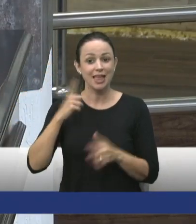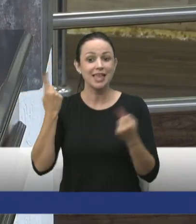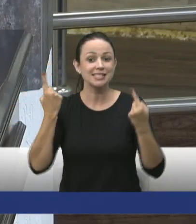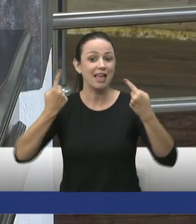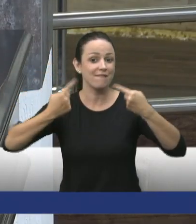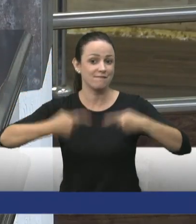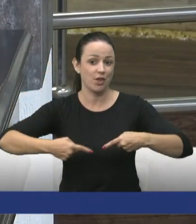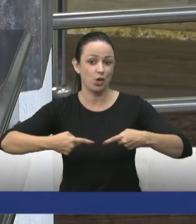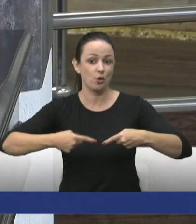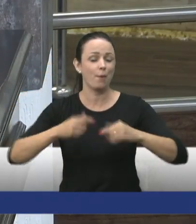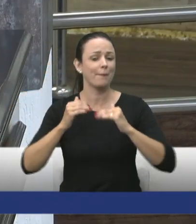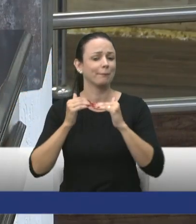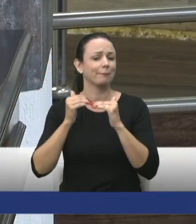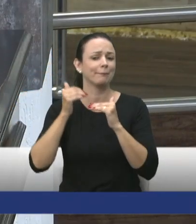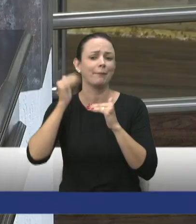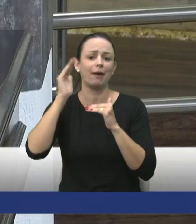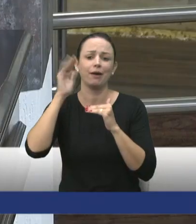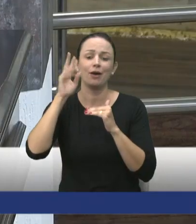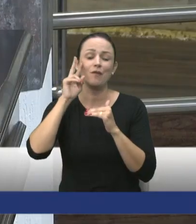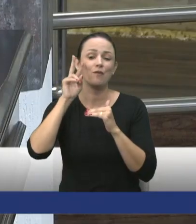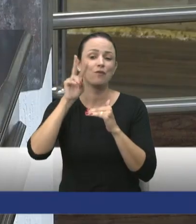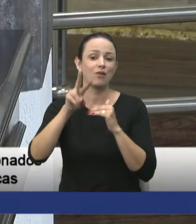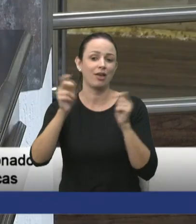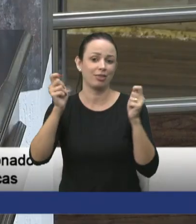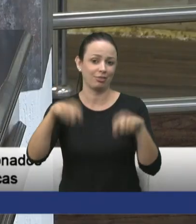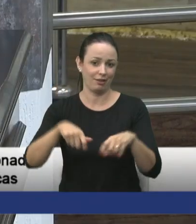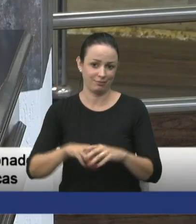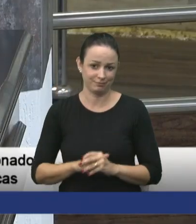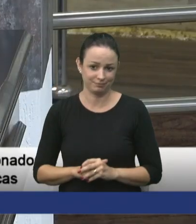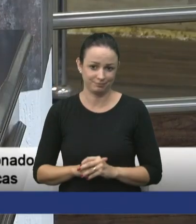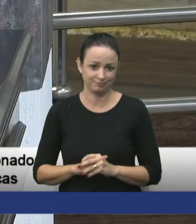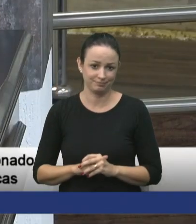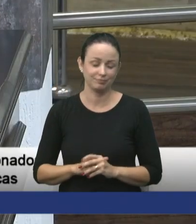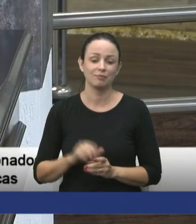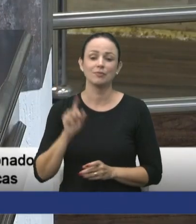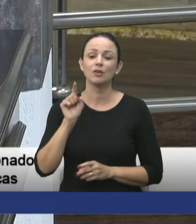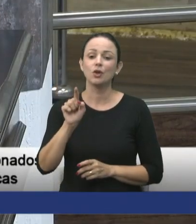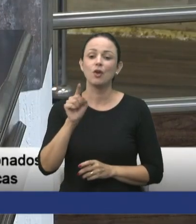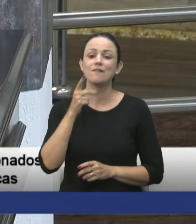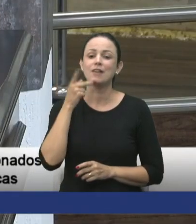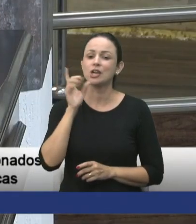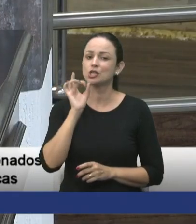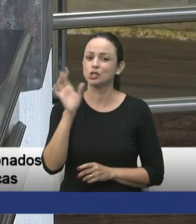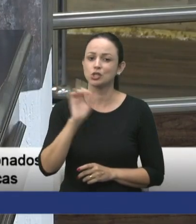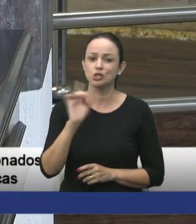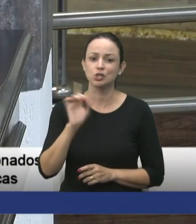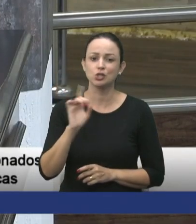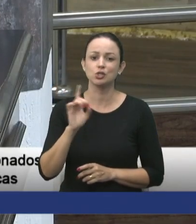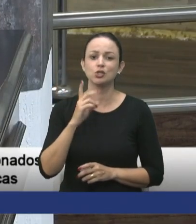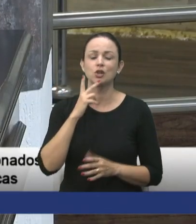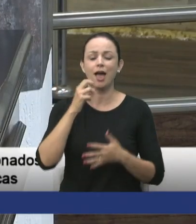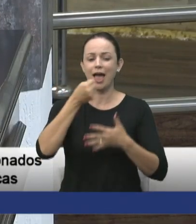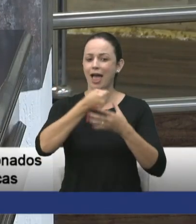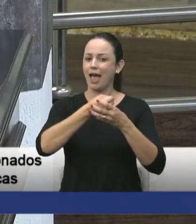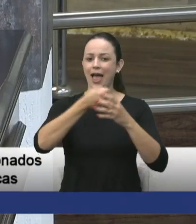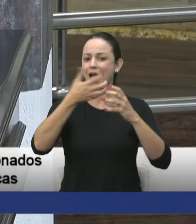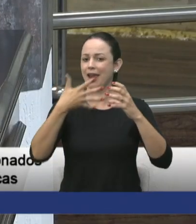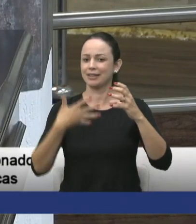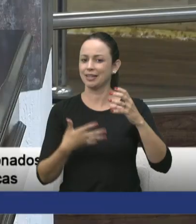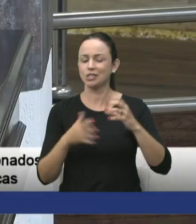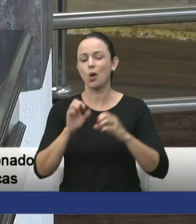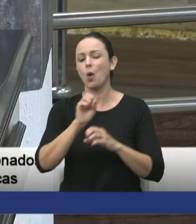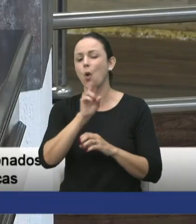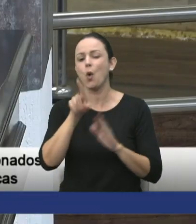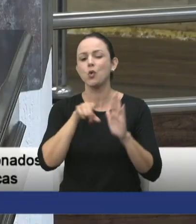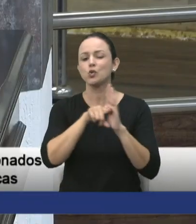vão muito além do que se vê. Não estamos falando apenas de características ou